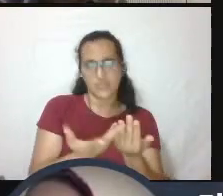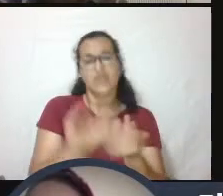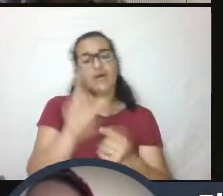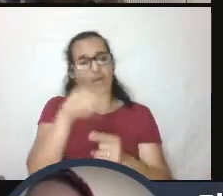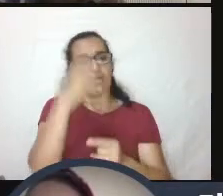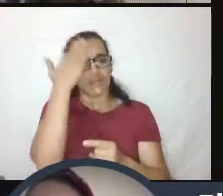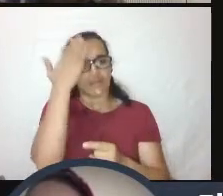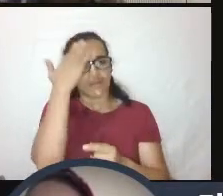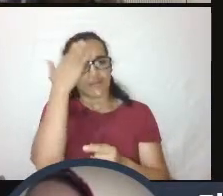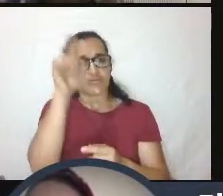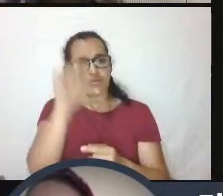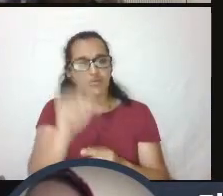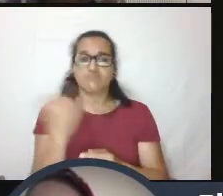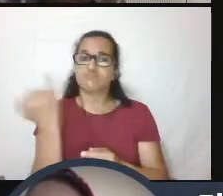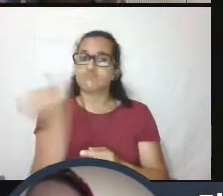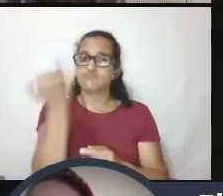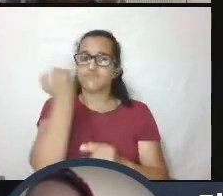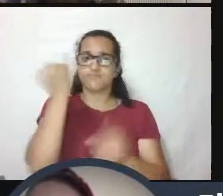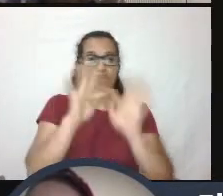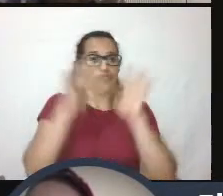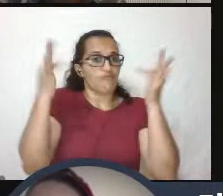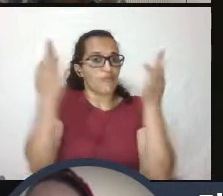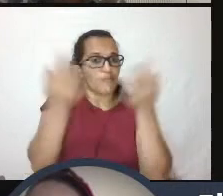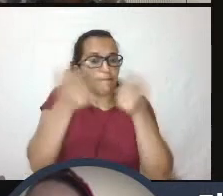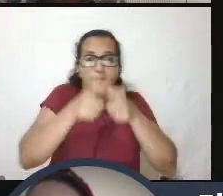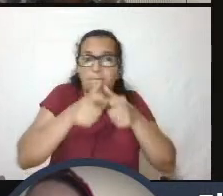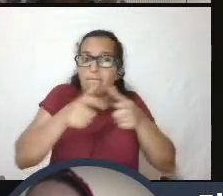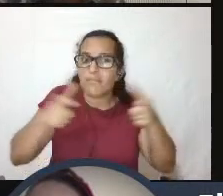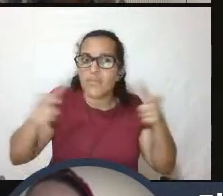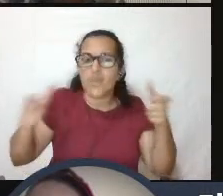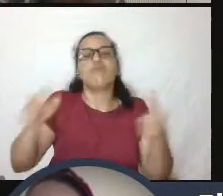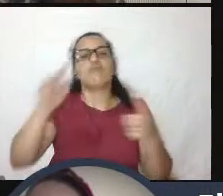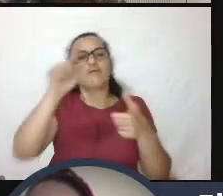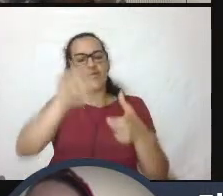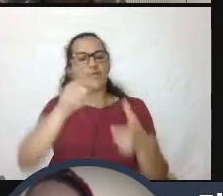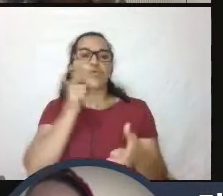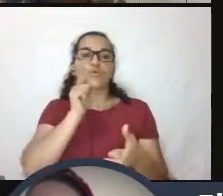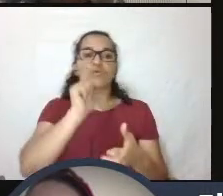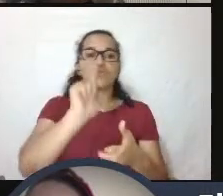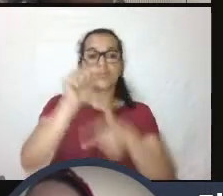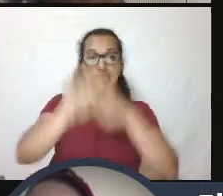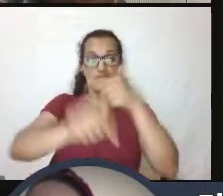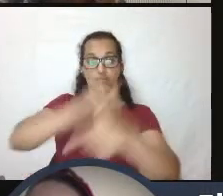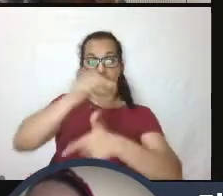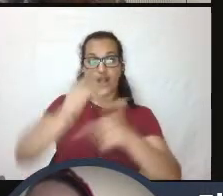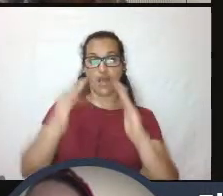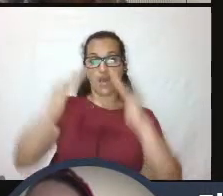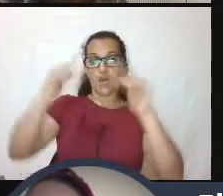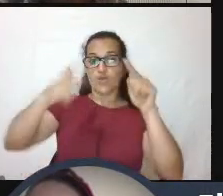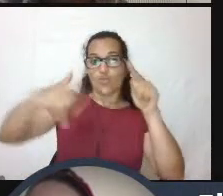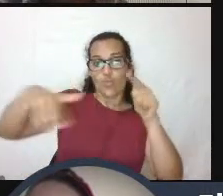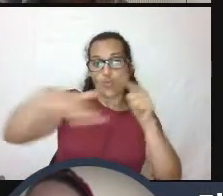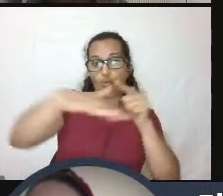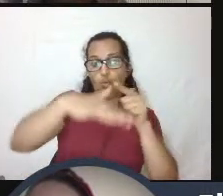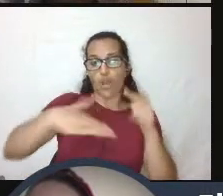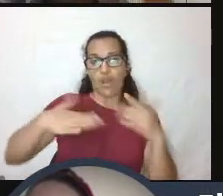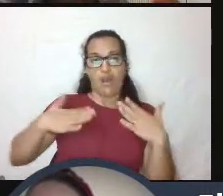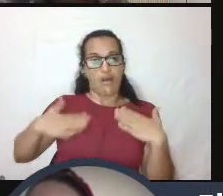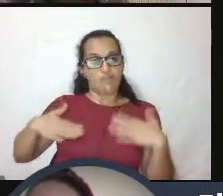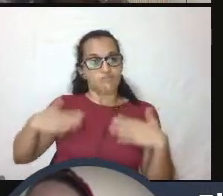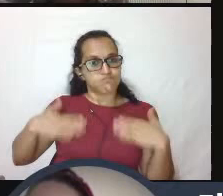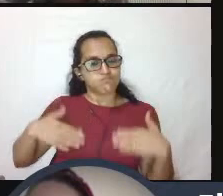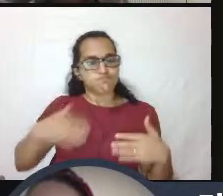torna uma grande família. E quando a gente consegue trabalhar num ambiente confortável, com certeza, o processo de cuidado fica